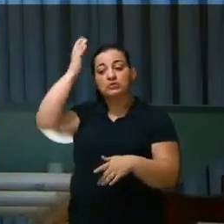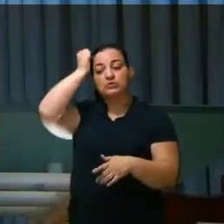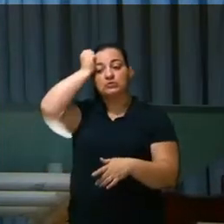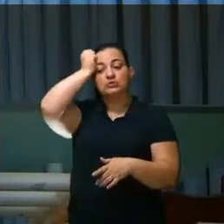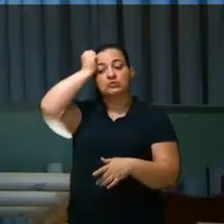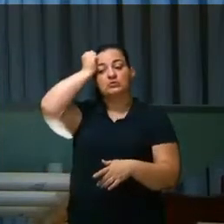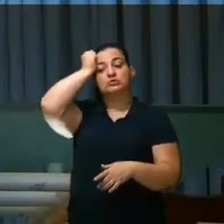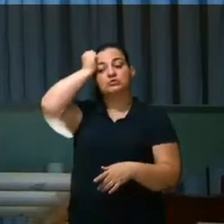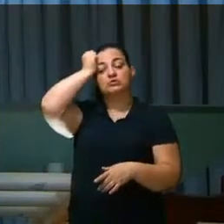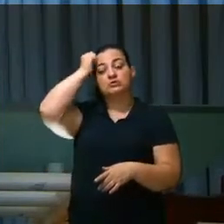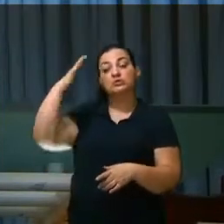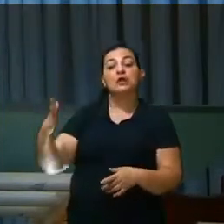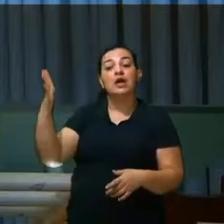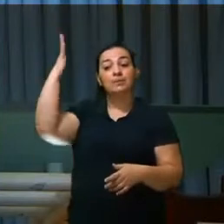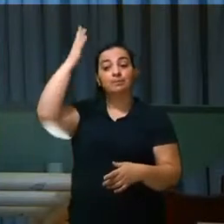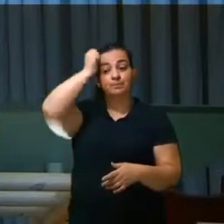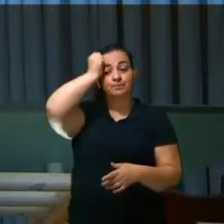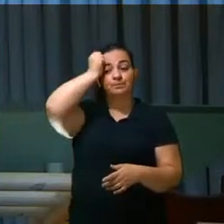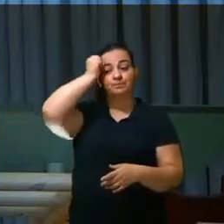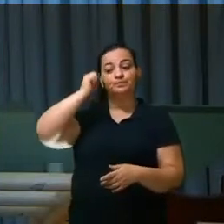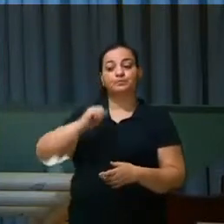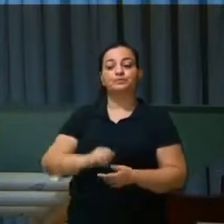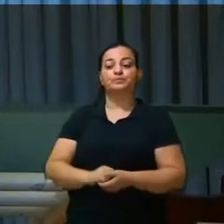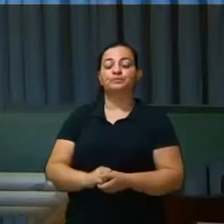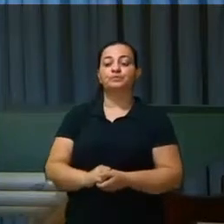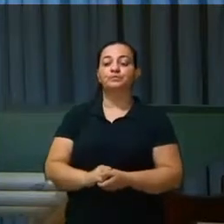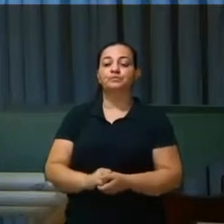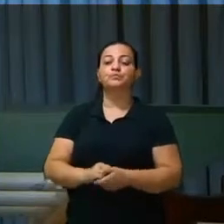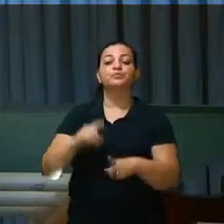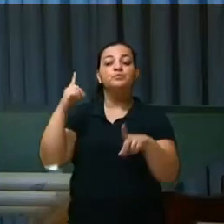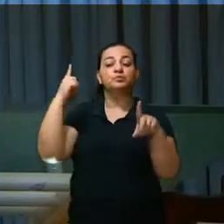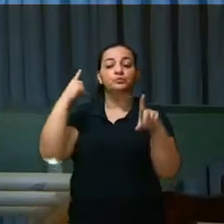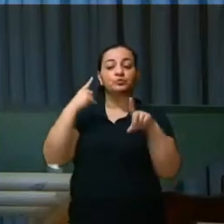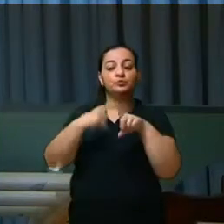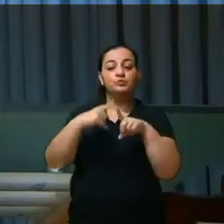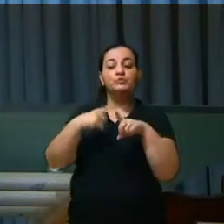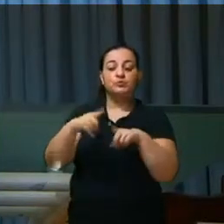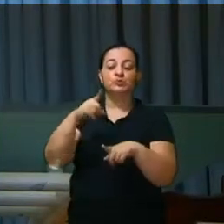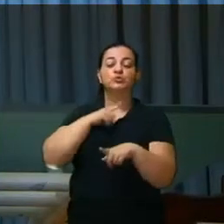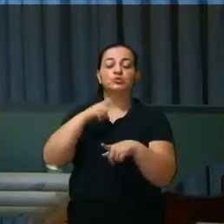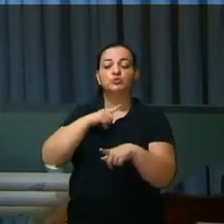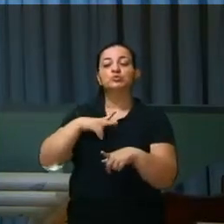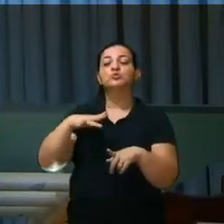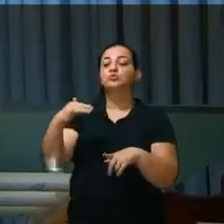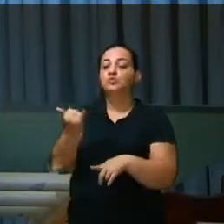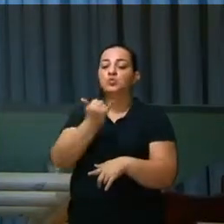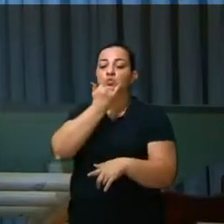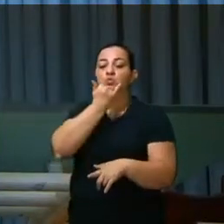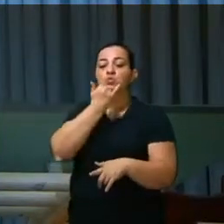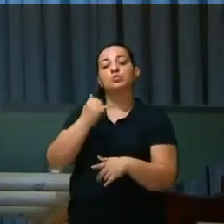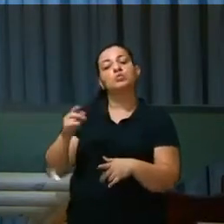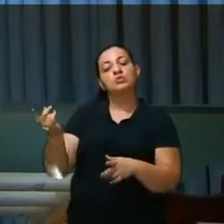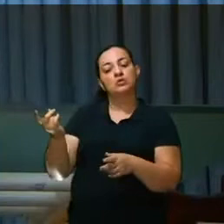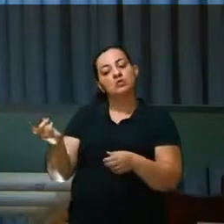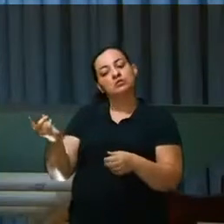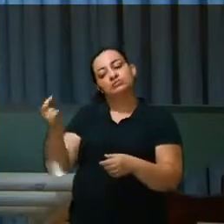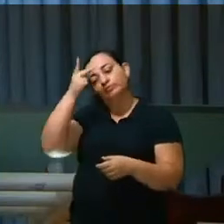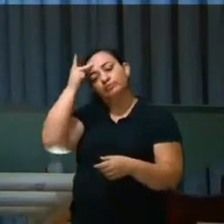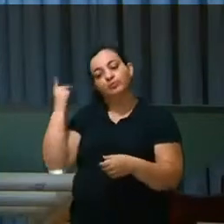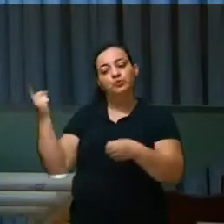arrepender arrepender porque a condição da pessoa